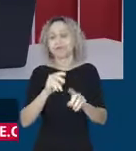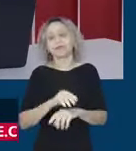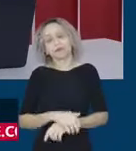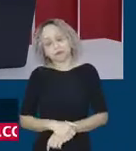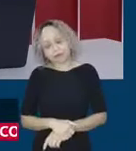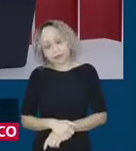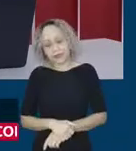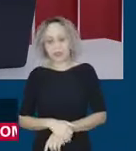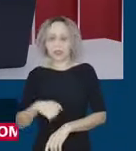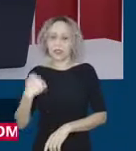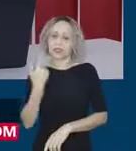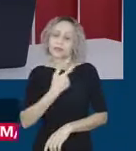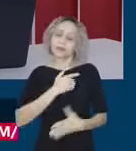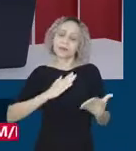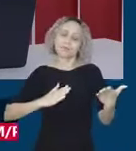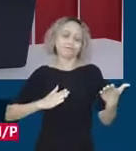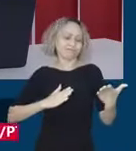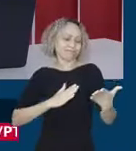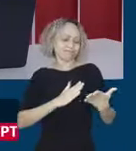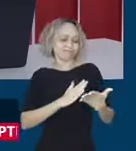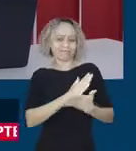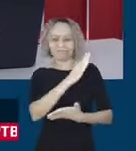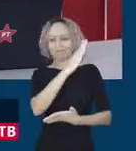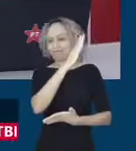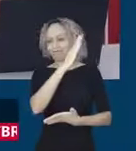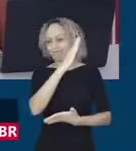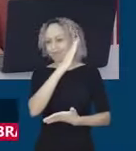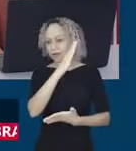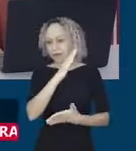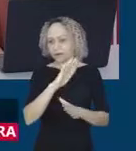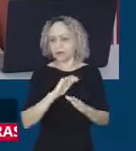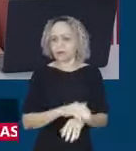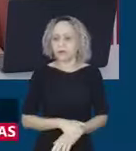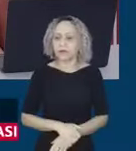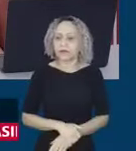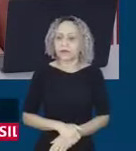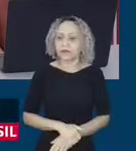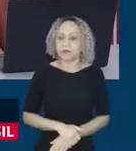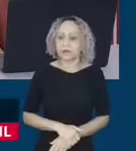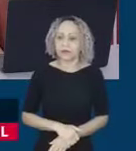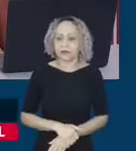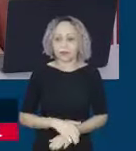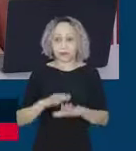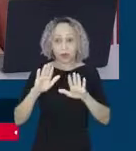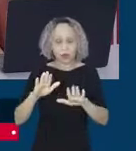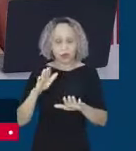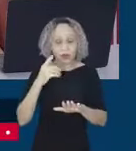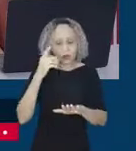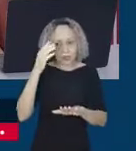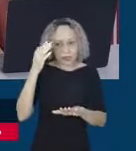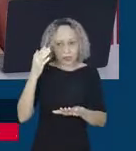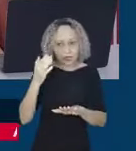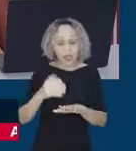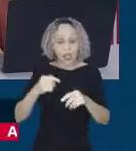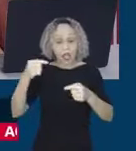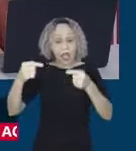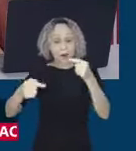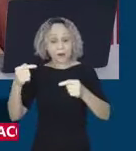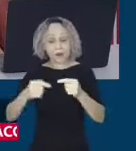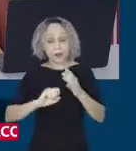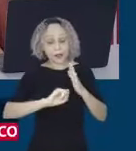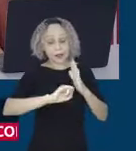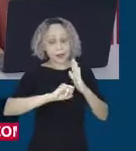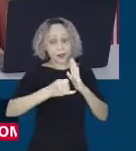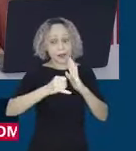tanta tranquilidade, antes do governo anterior, permita que eu diga para quem está assistindo, a política de inflação